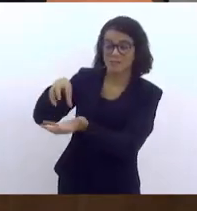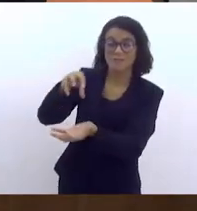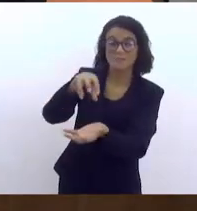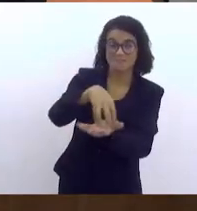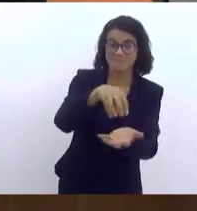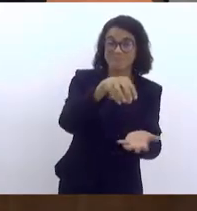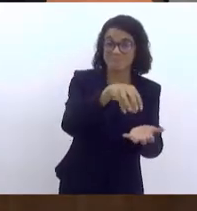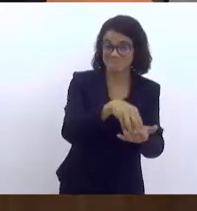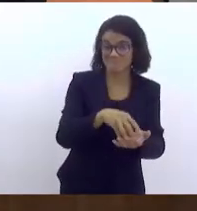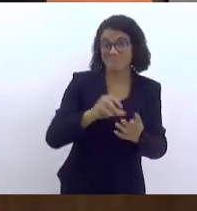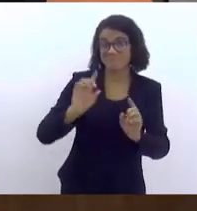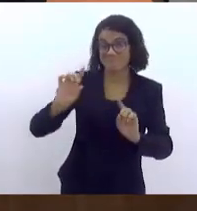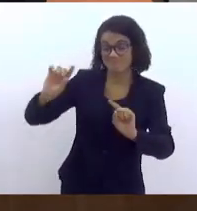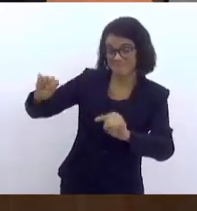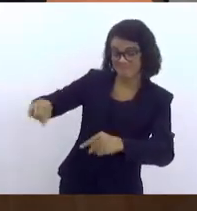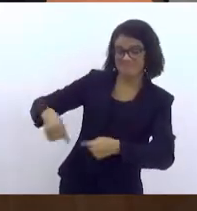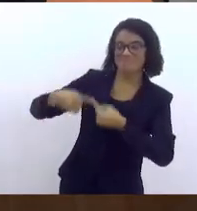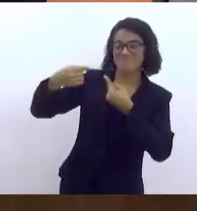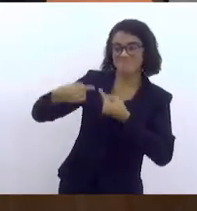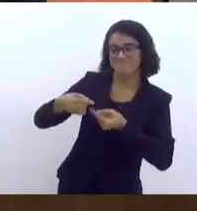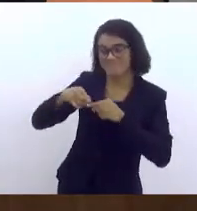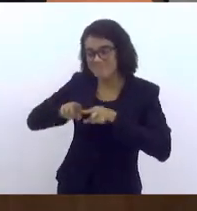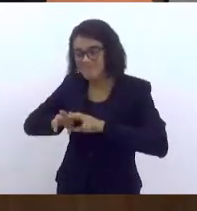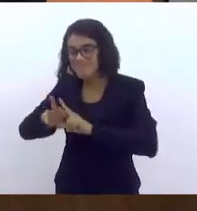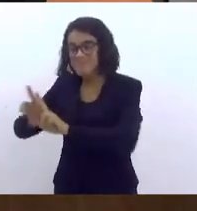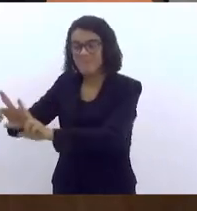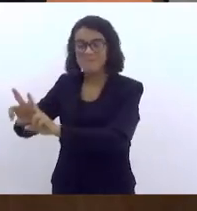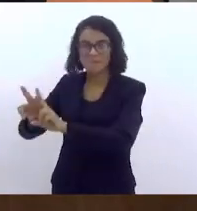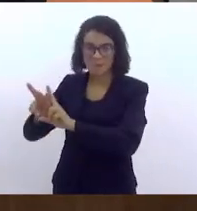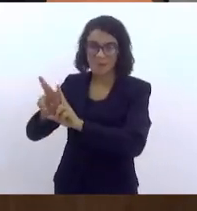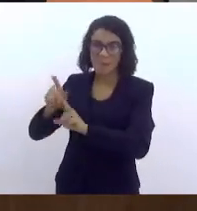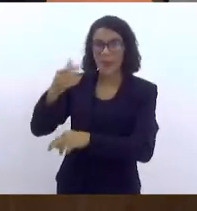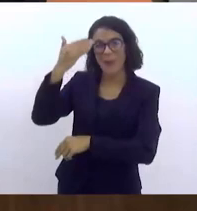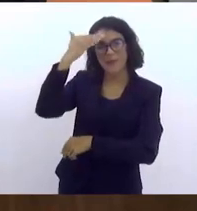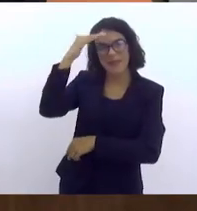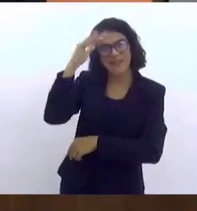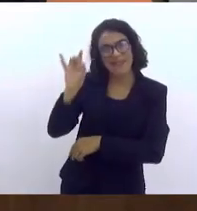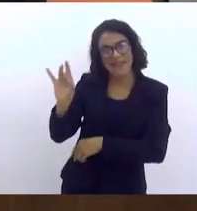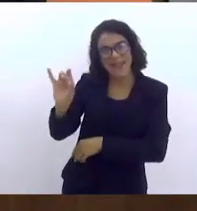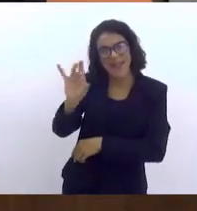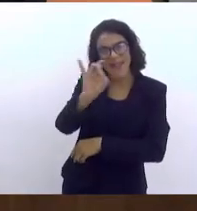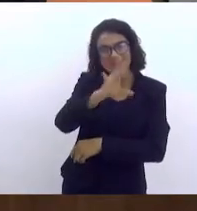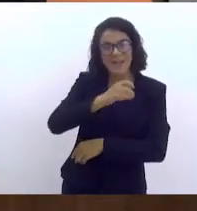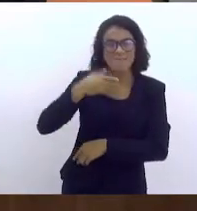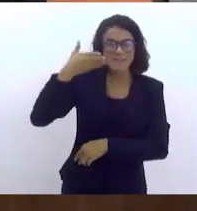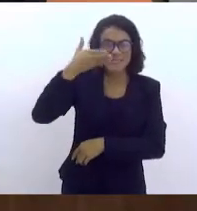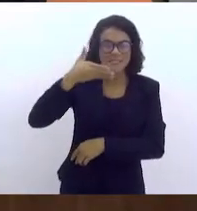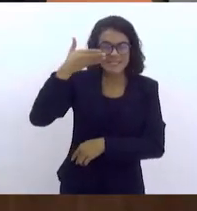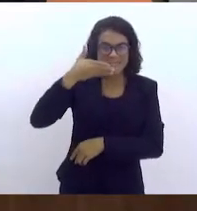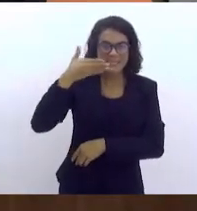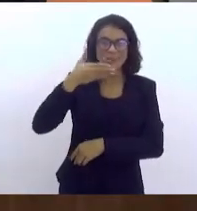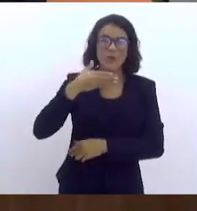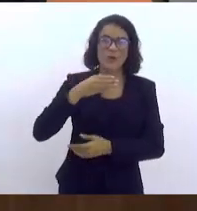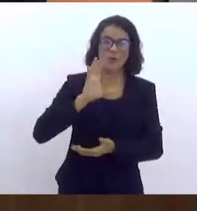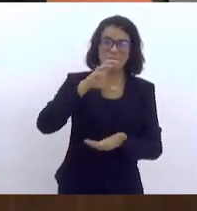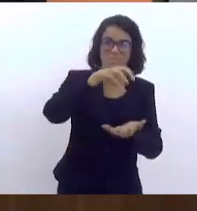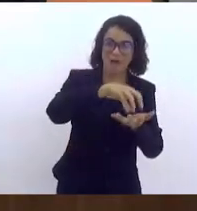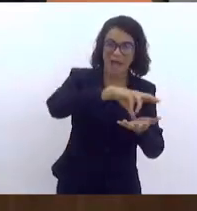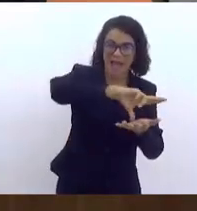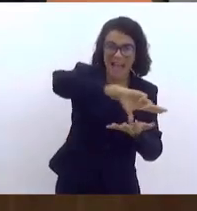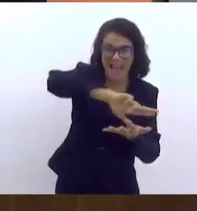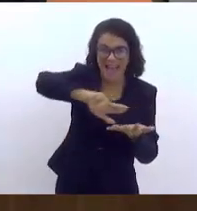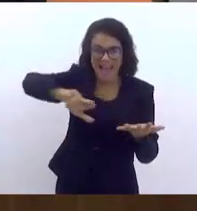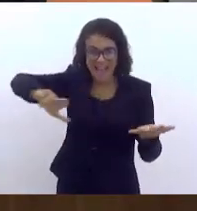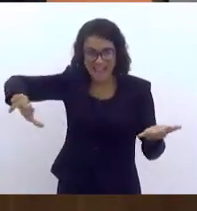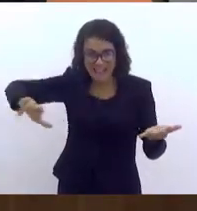que deveríamos ser provocados e eu estou entendendo também na provocação da fala de todos que a intercentralidade vai ter que ser feita